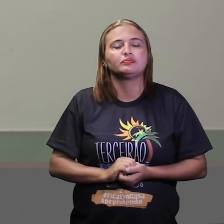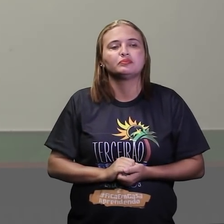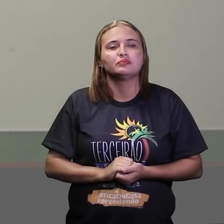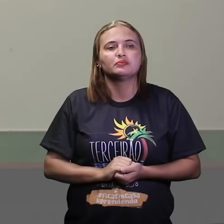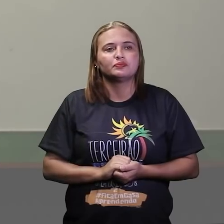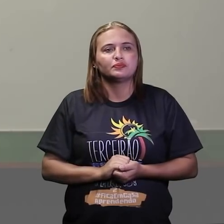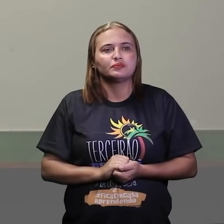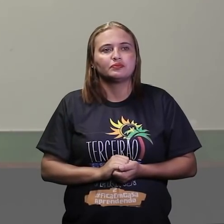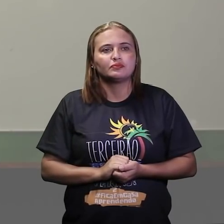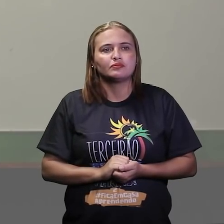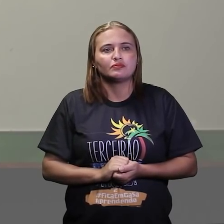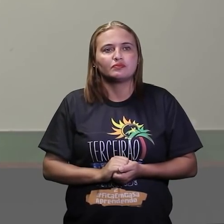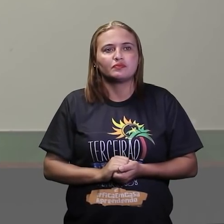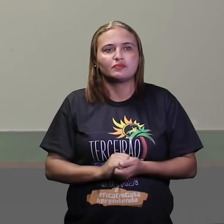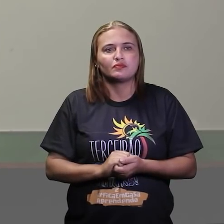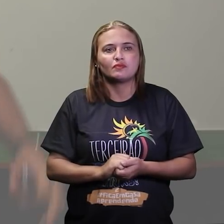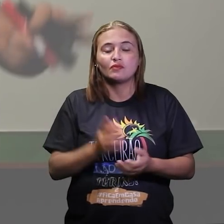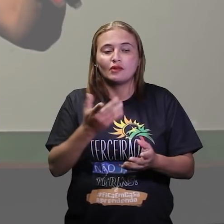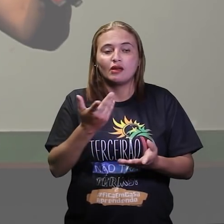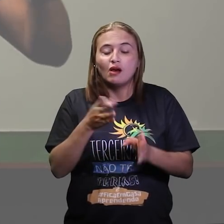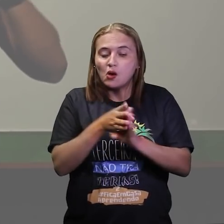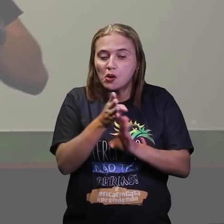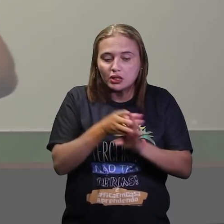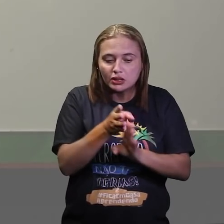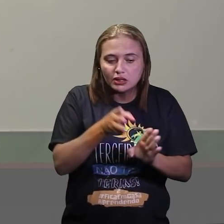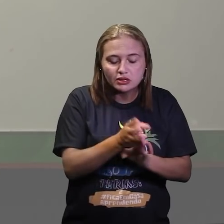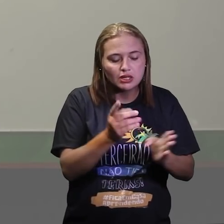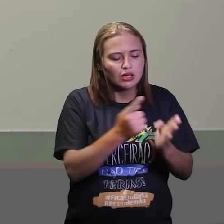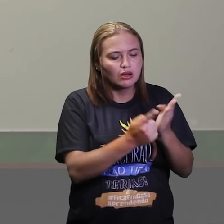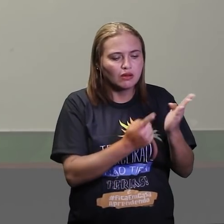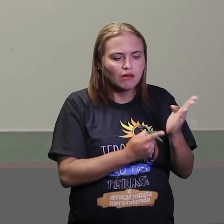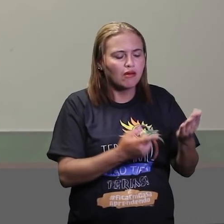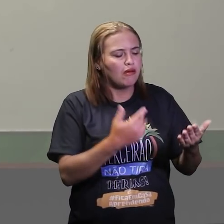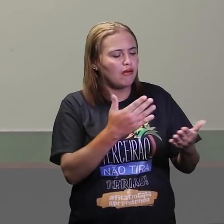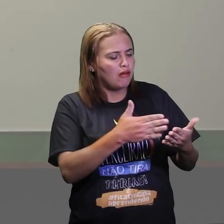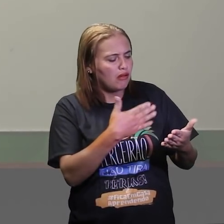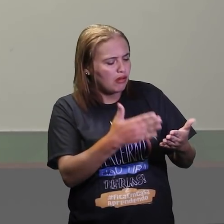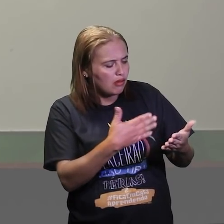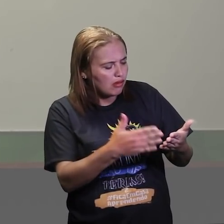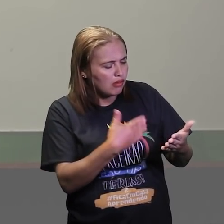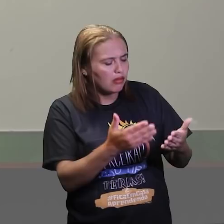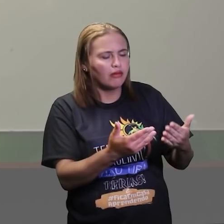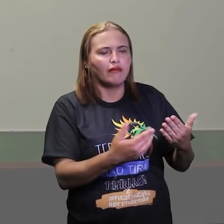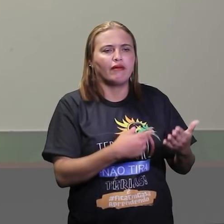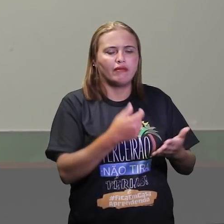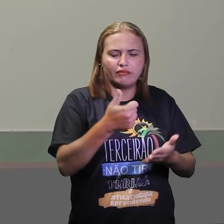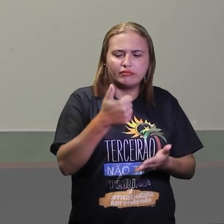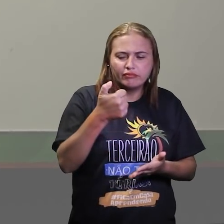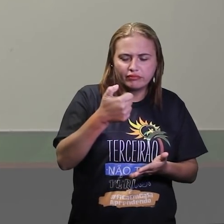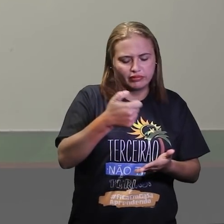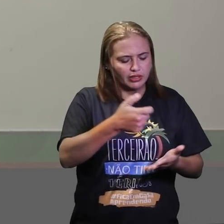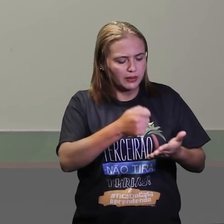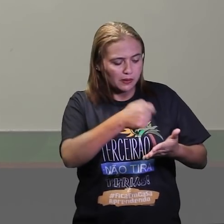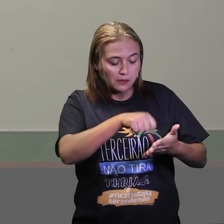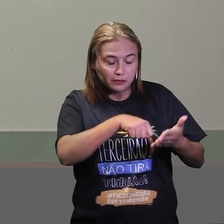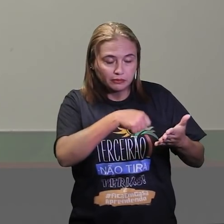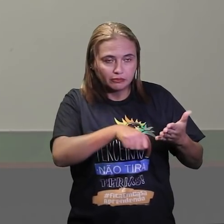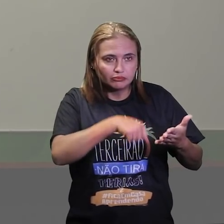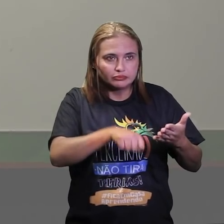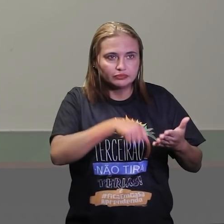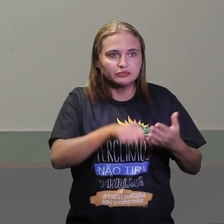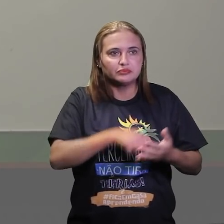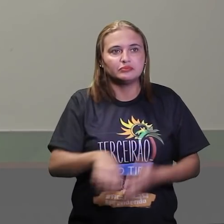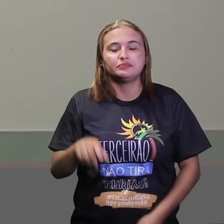Agora pega aí teu material, pega o caderno, pega a caneta, anota isso aqui. Presta atenção, pega isso aqui para ti, ó.